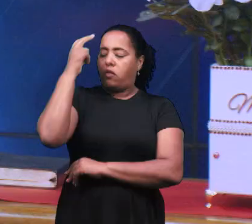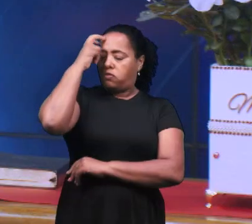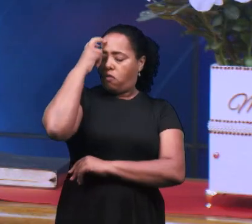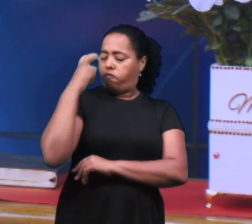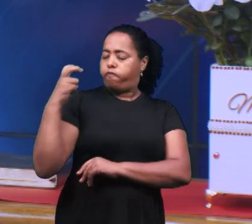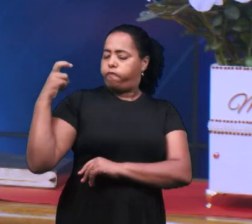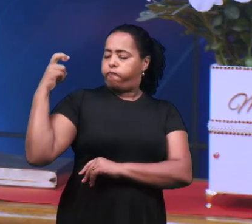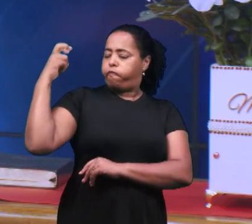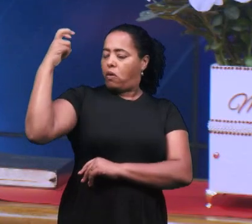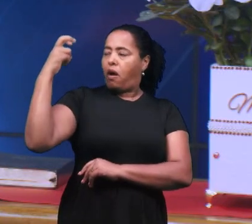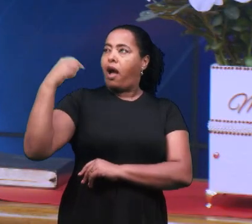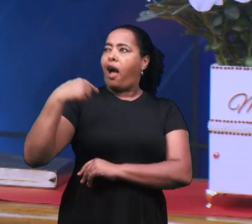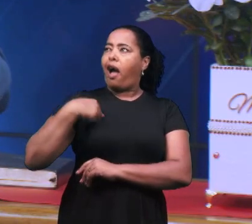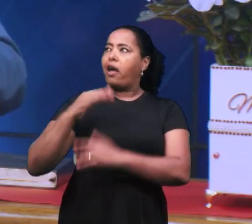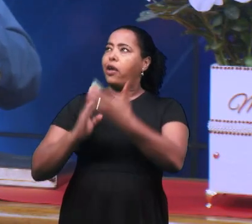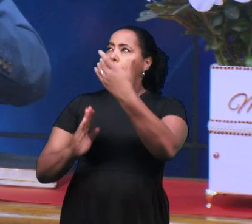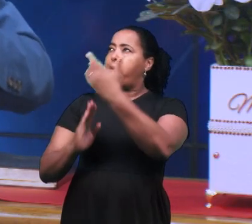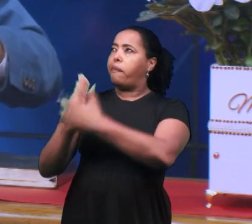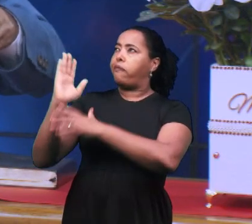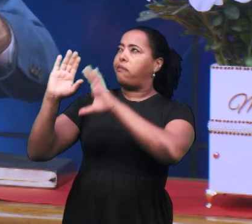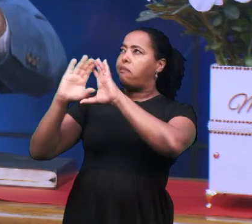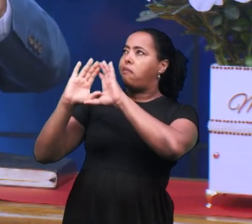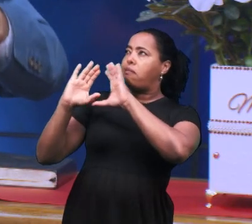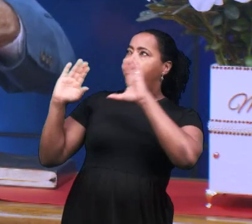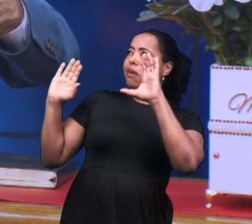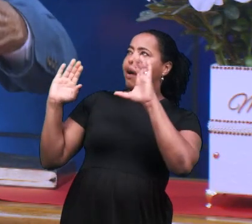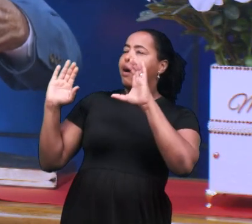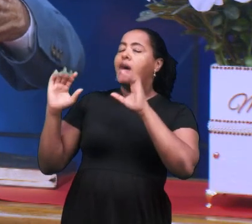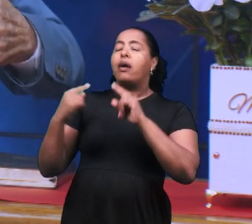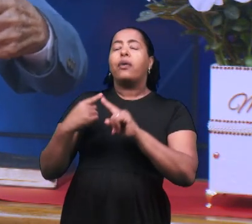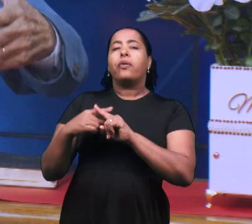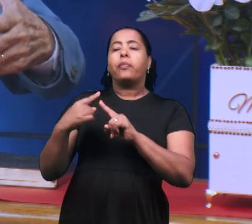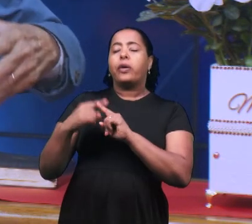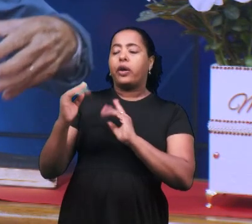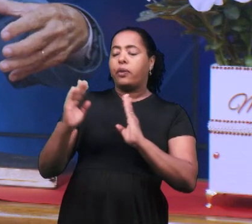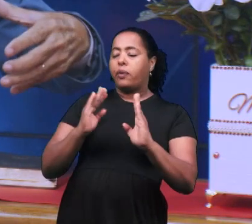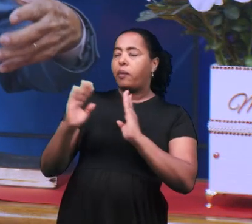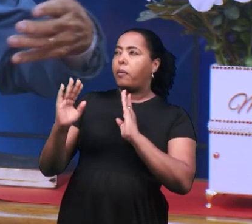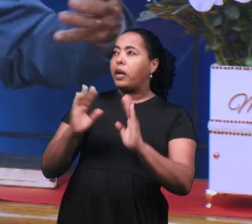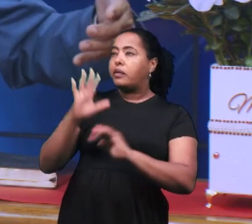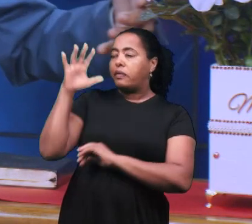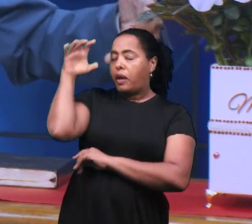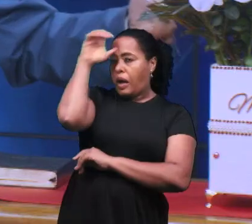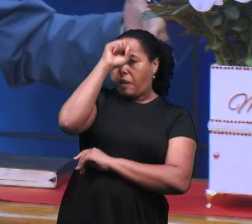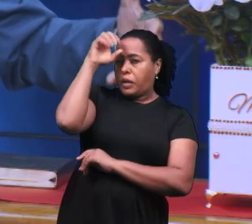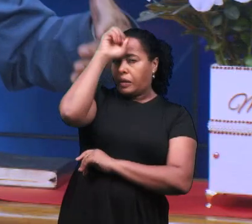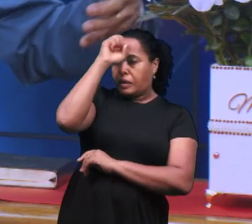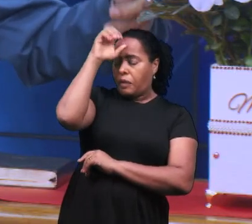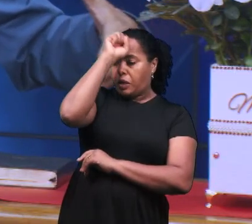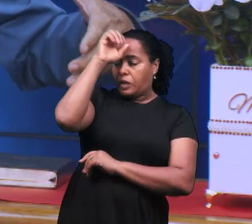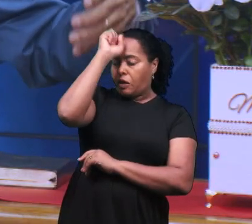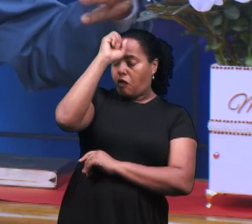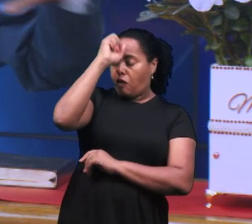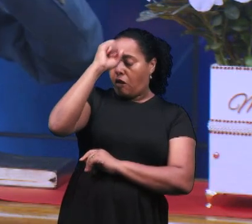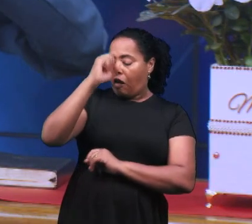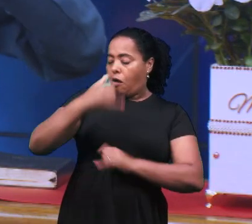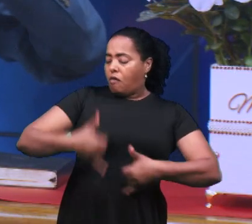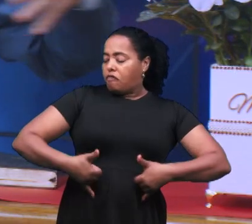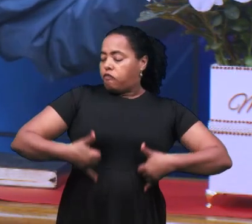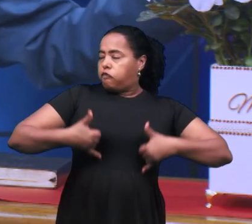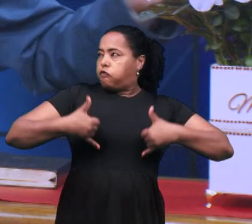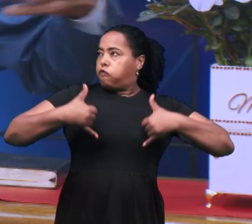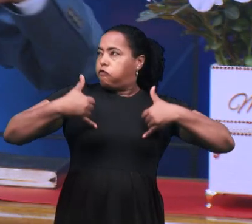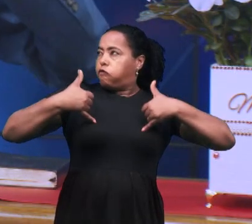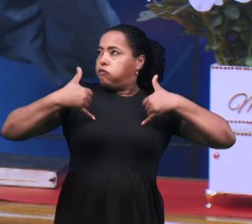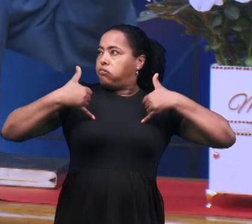vão para o céu, porque à medida que eles vão aprendendo, a asa vai crescendo de um jeito que